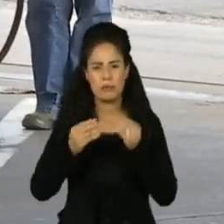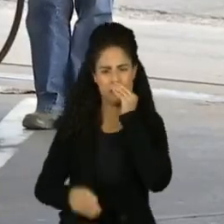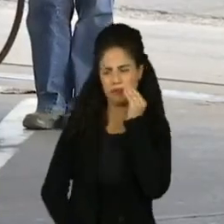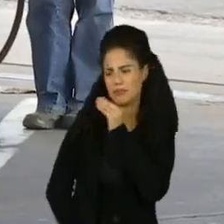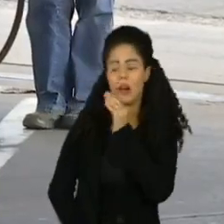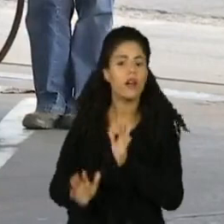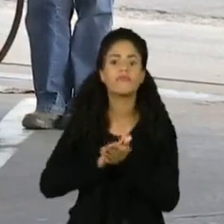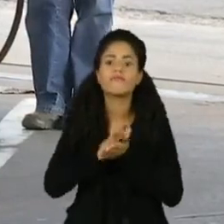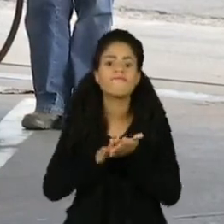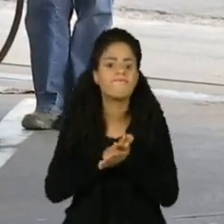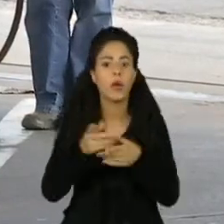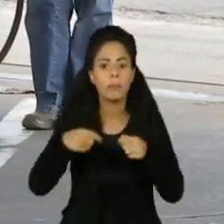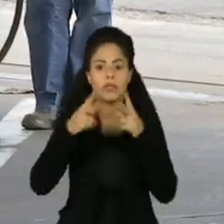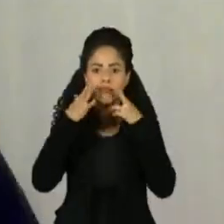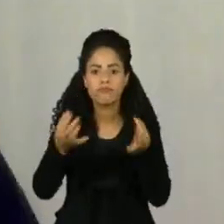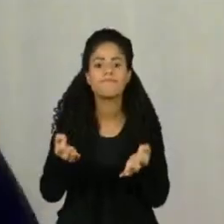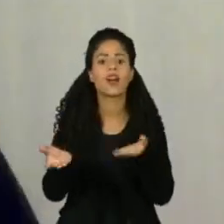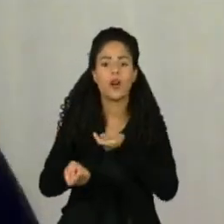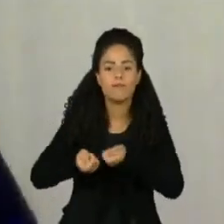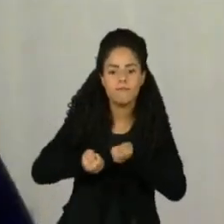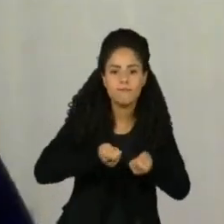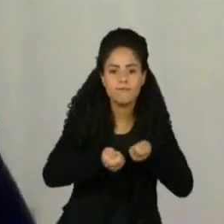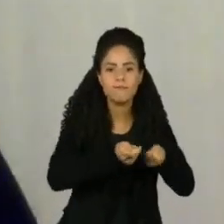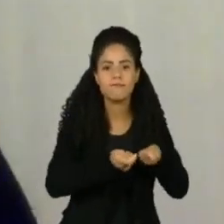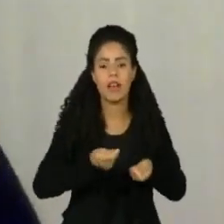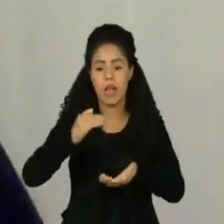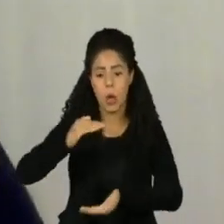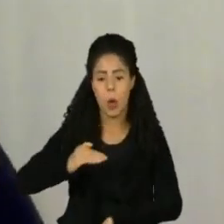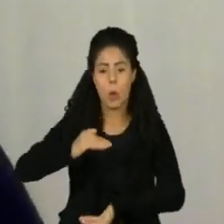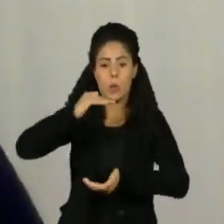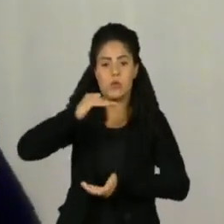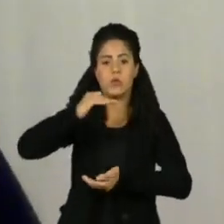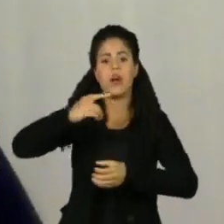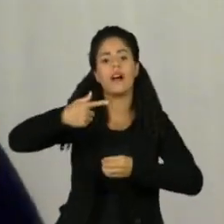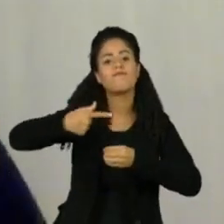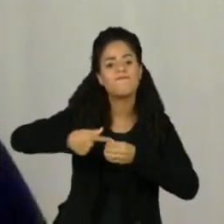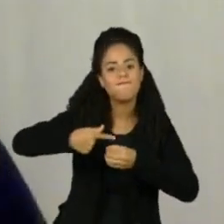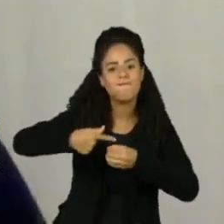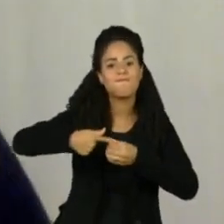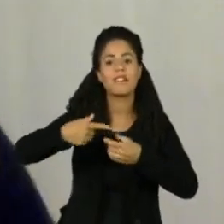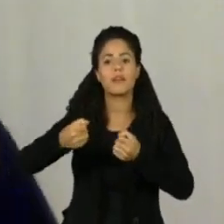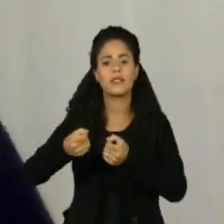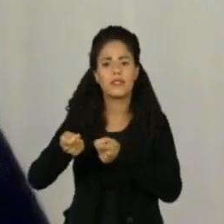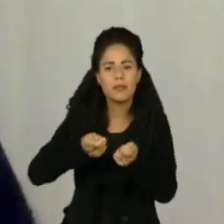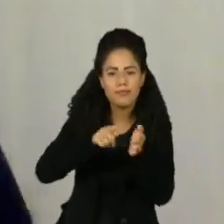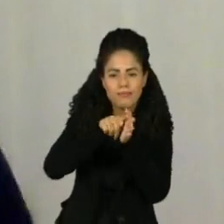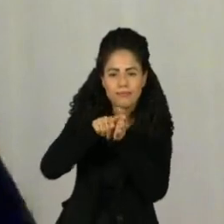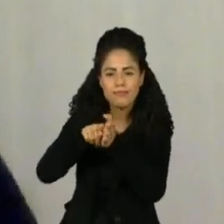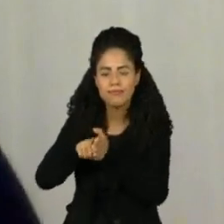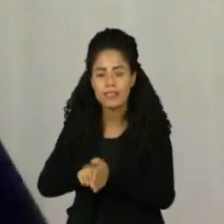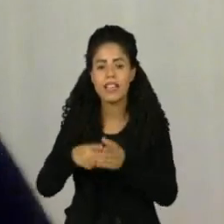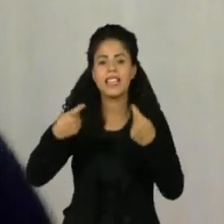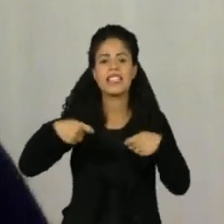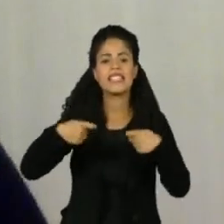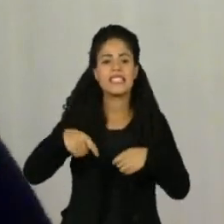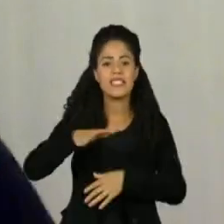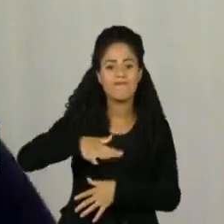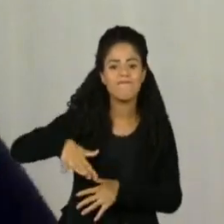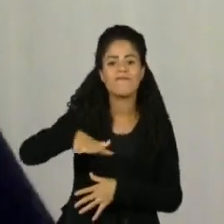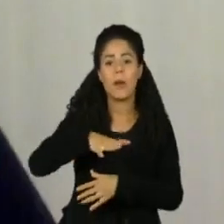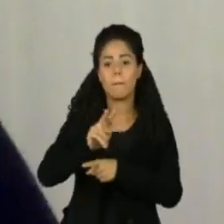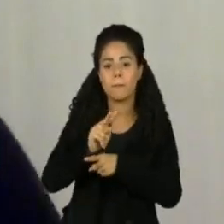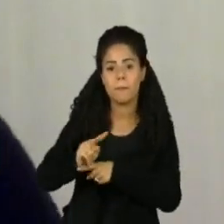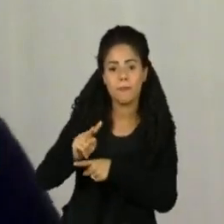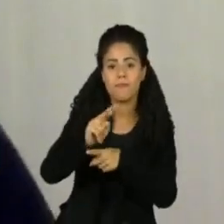termos o petróleo na casa de 120 dólares o barril, né, com essas especulações, ou mesmo com, né, uma